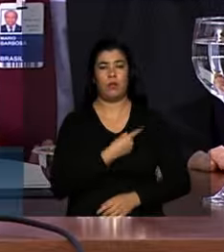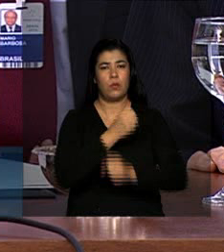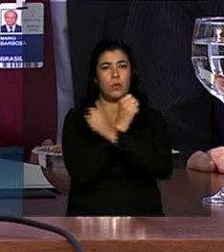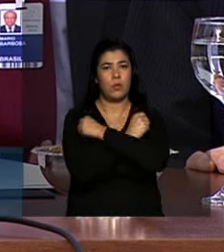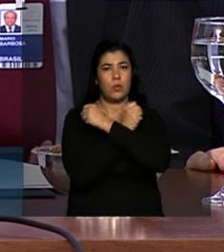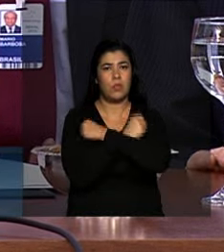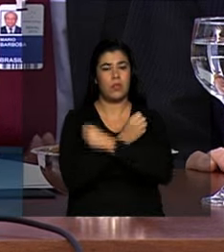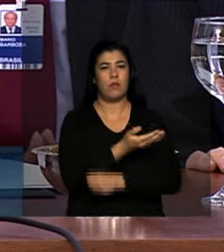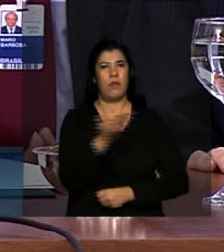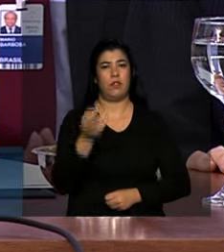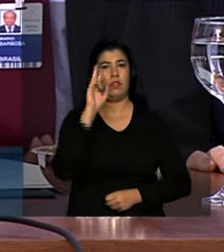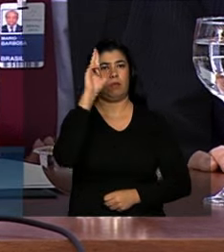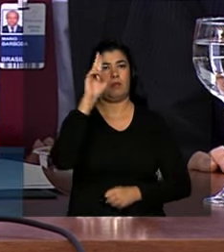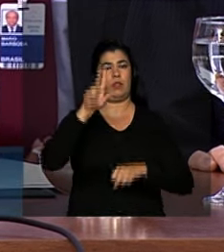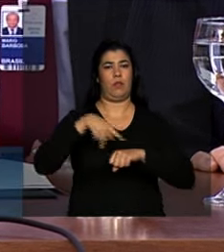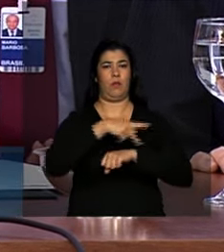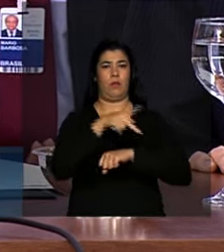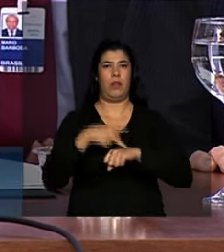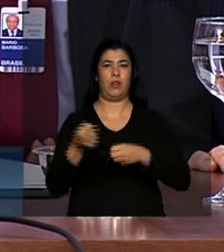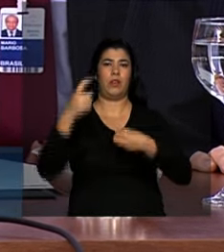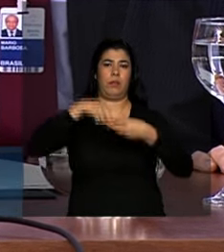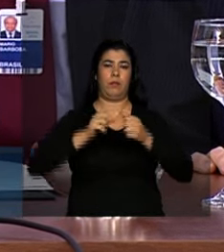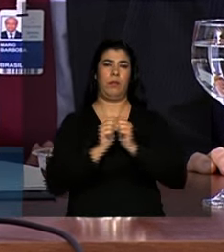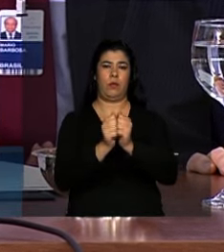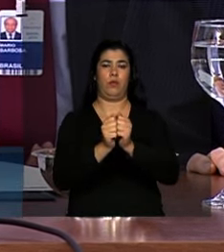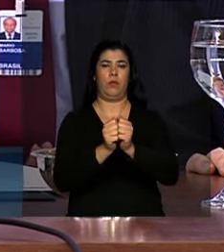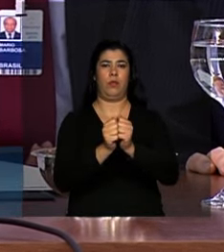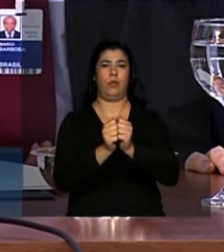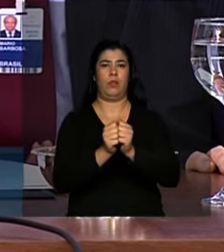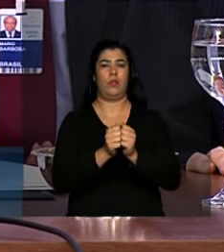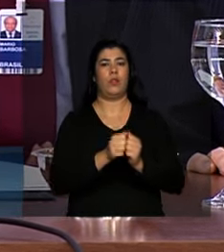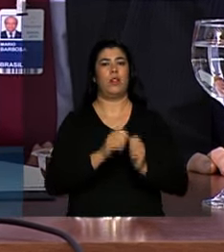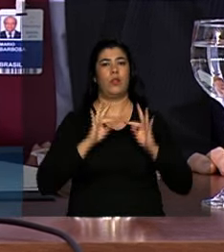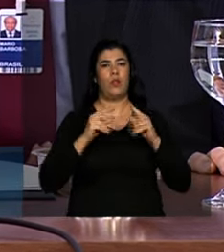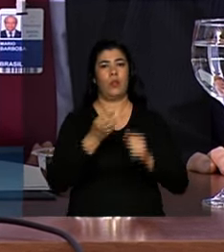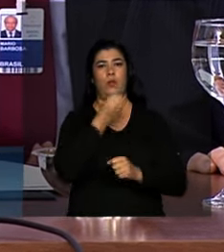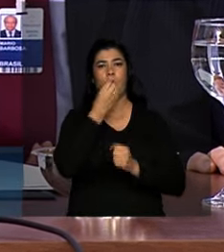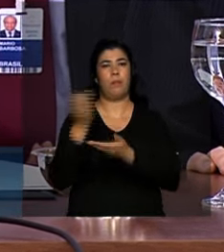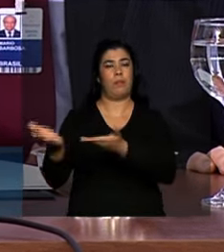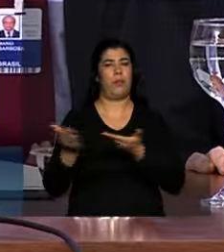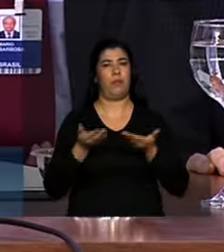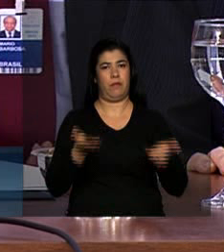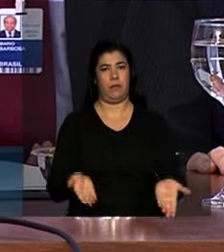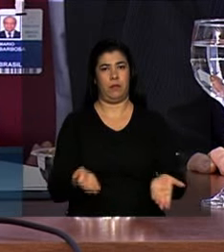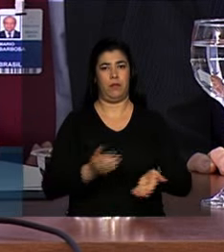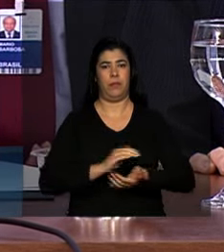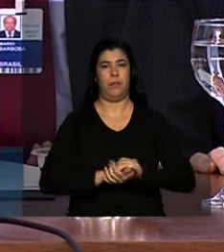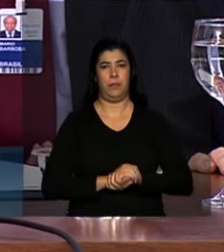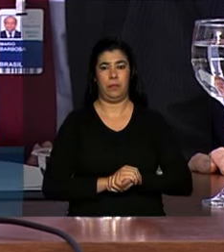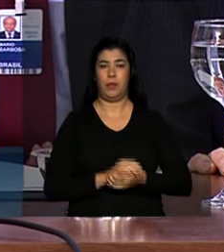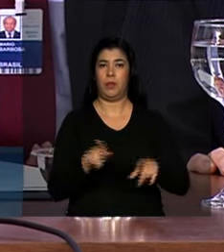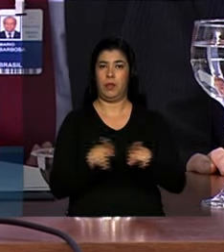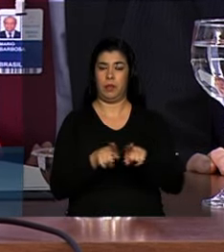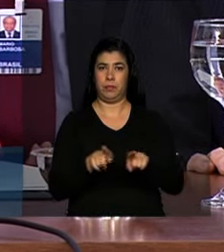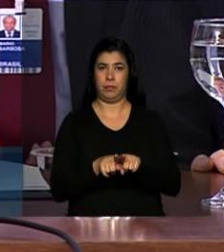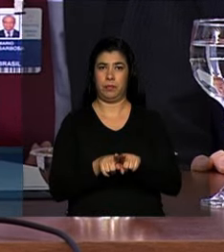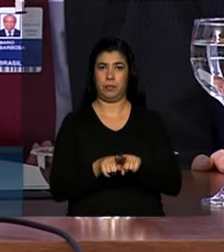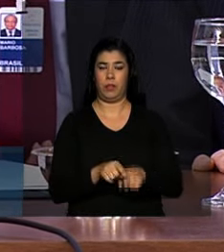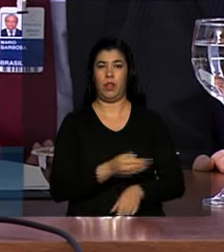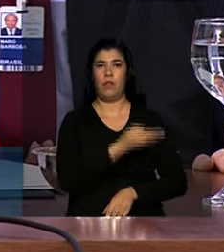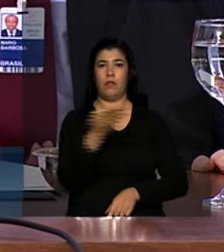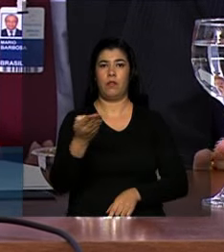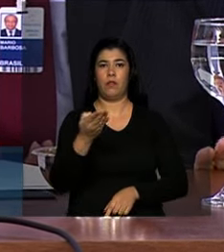queridos representantes dos países associados. Sejam todos muito bem-vindos. E também